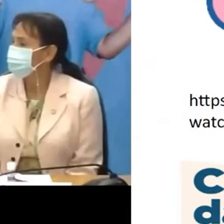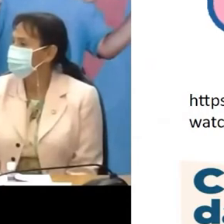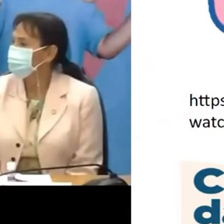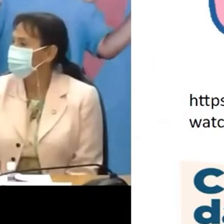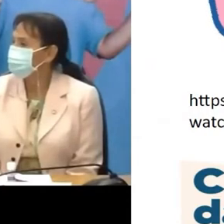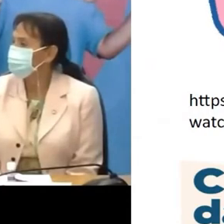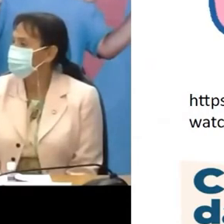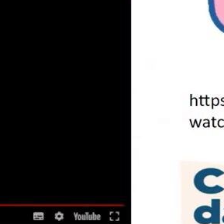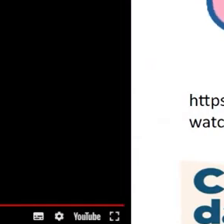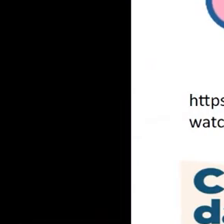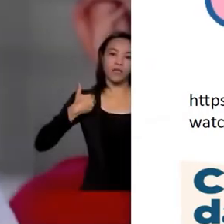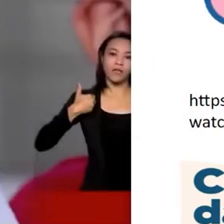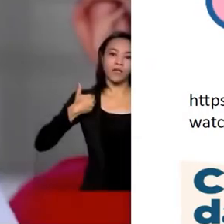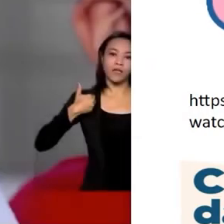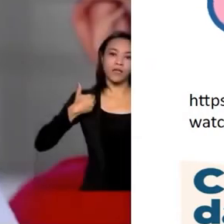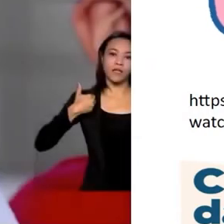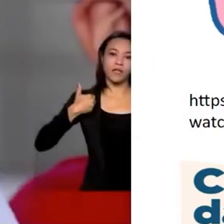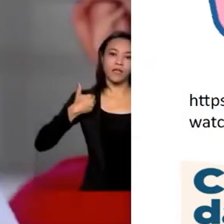saúde da família.